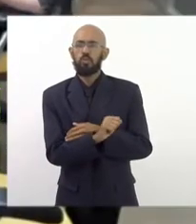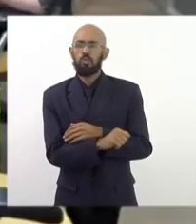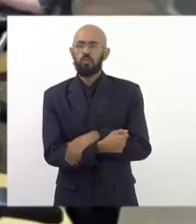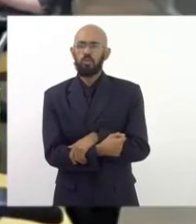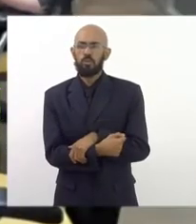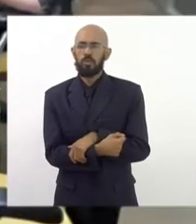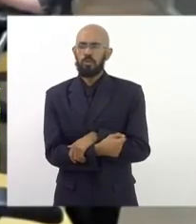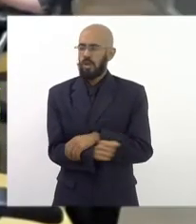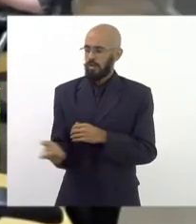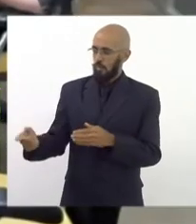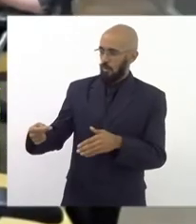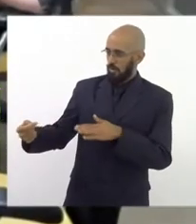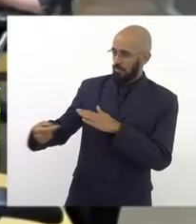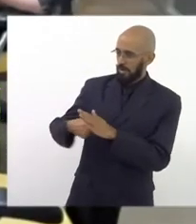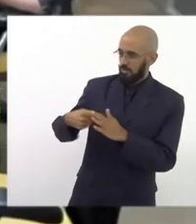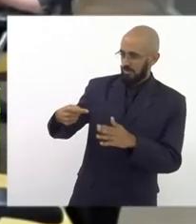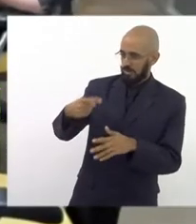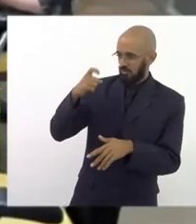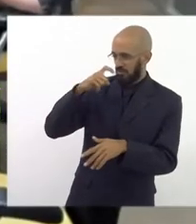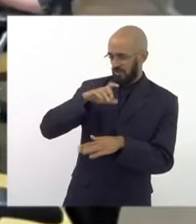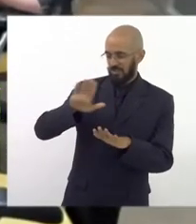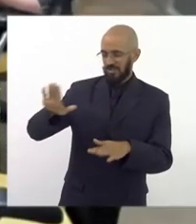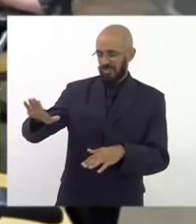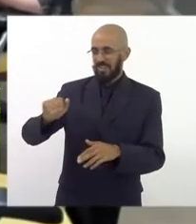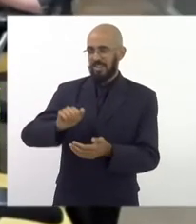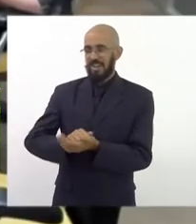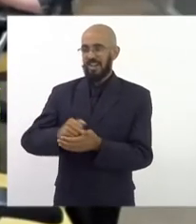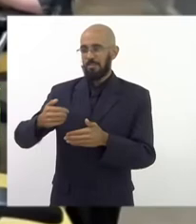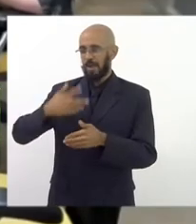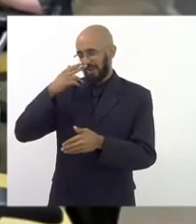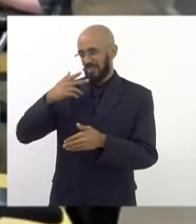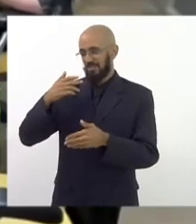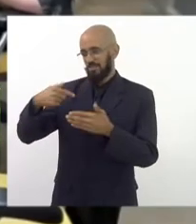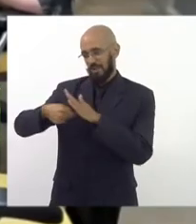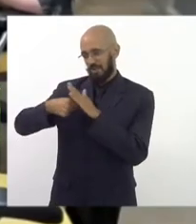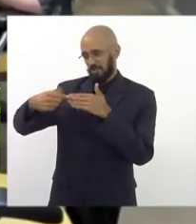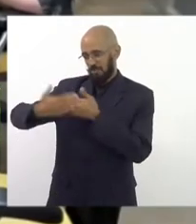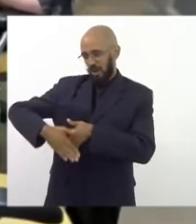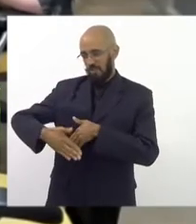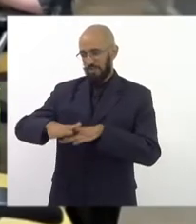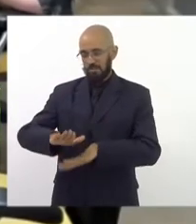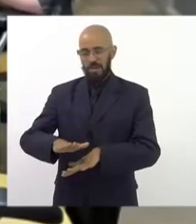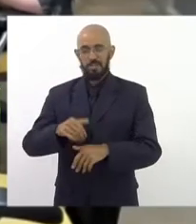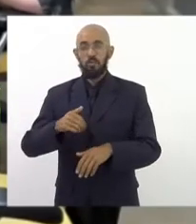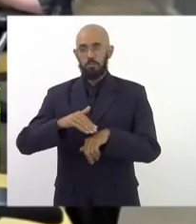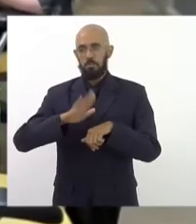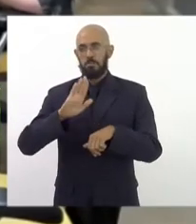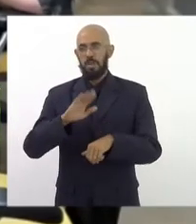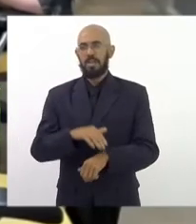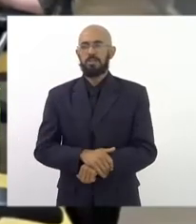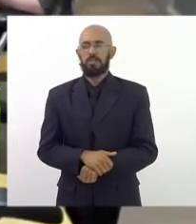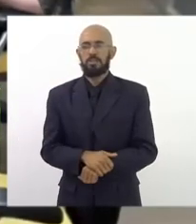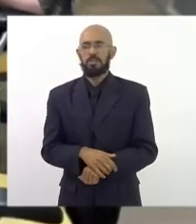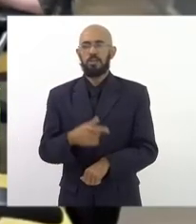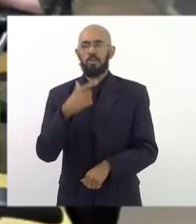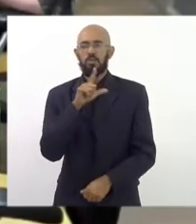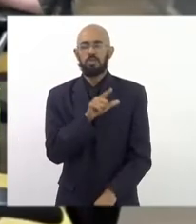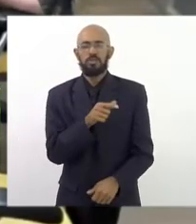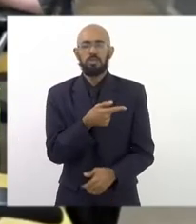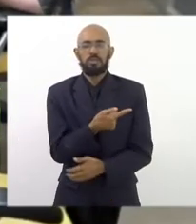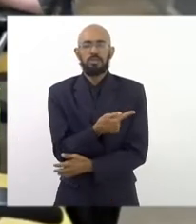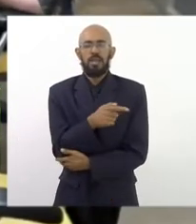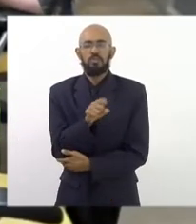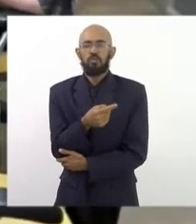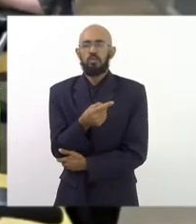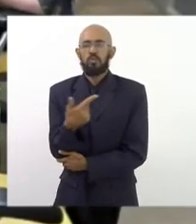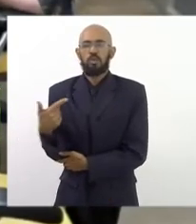Essa pergunta não foi mais, pergunta de prova essa. Eu fiquei com 7,2 da